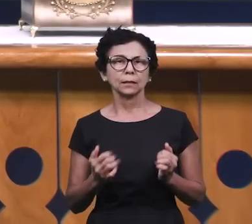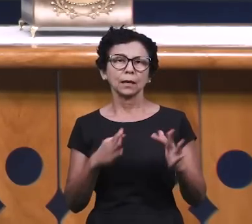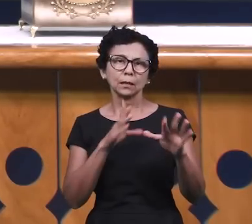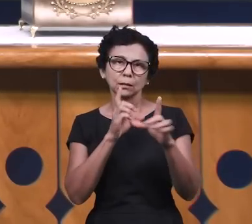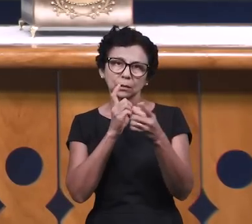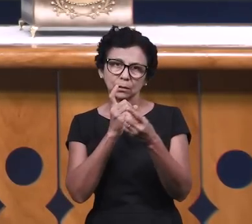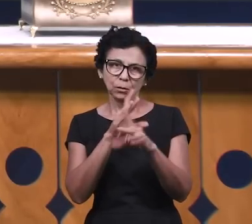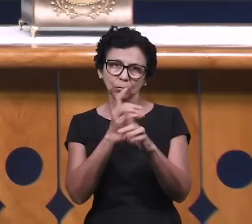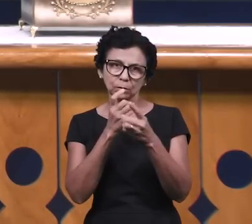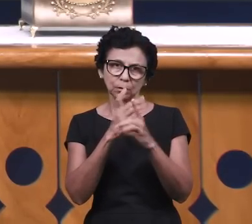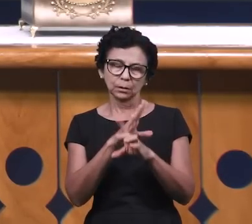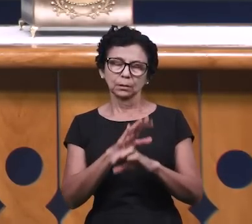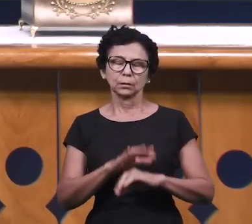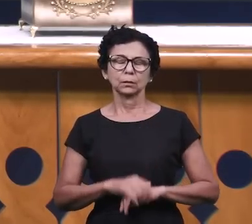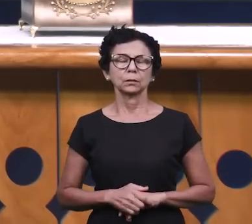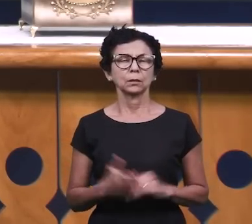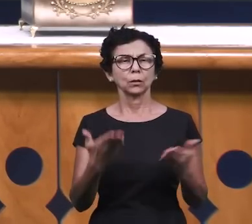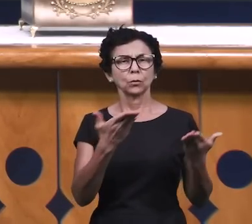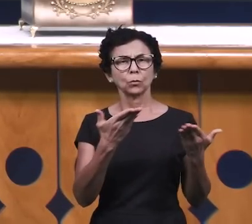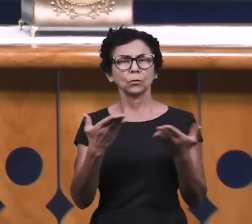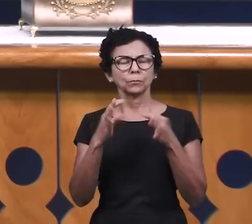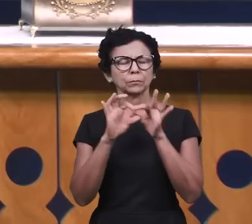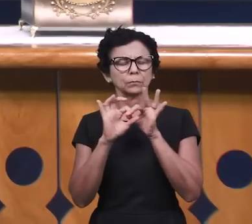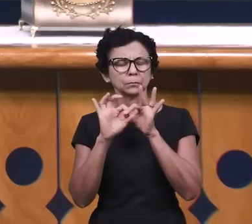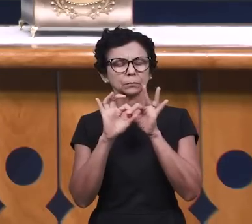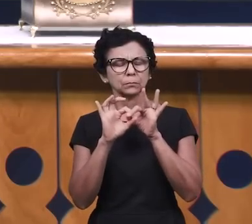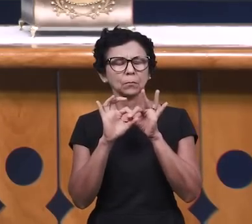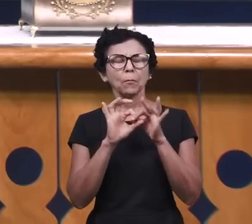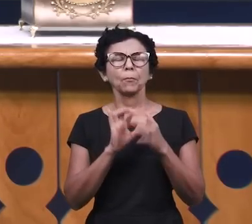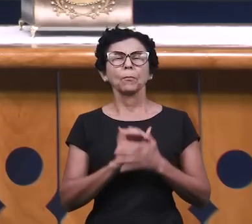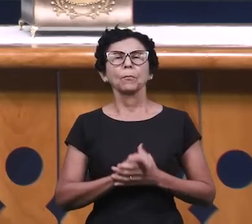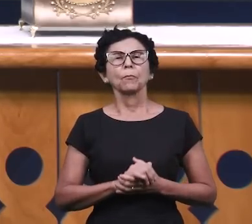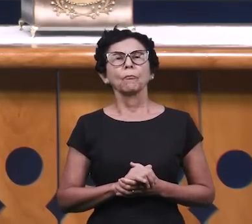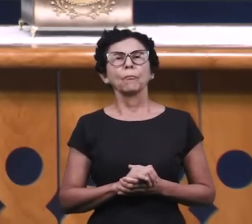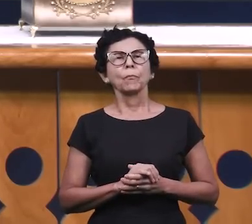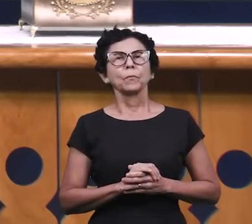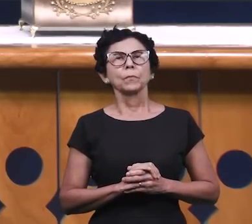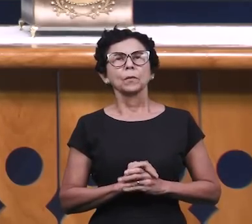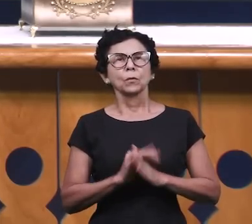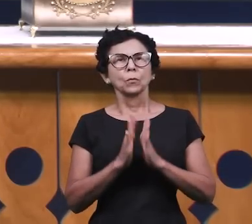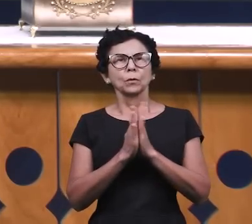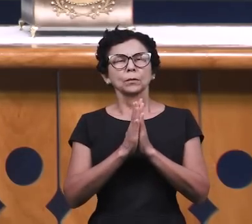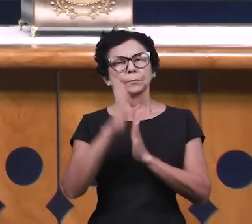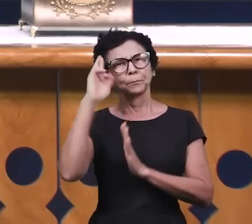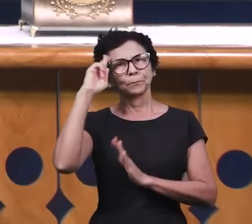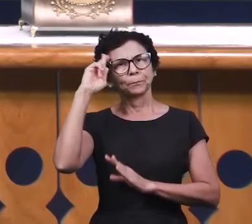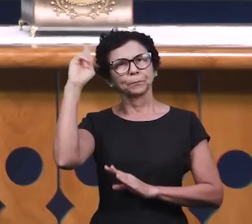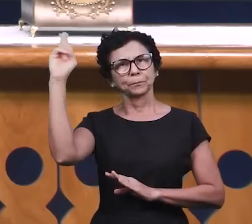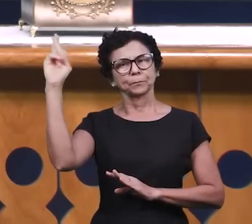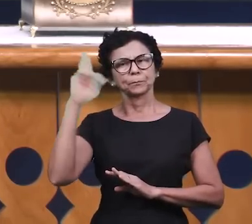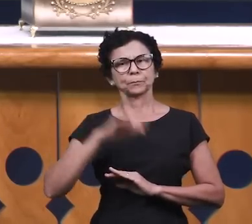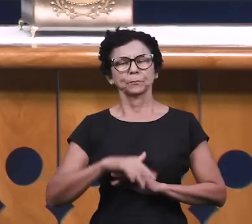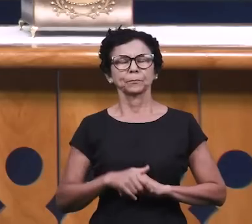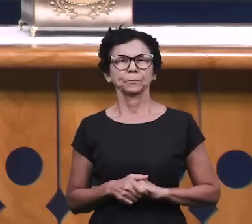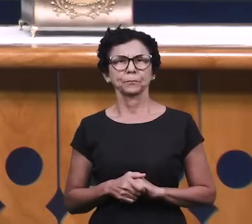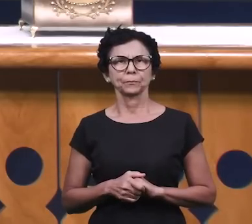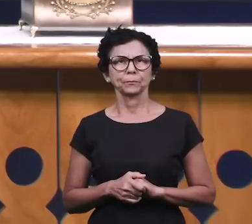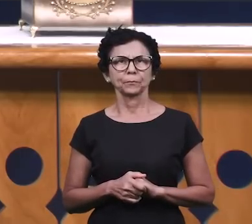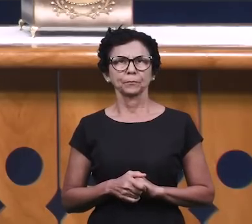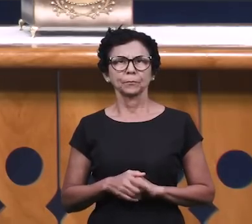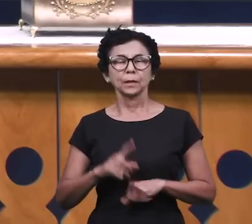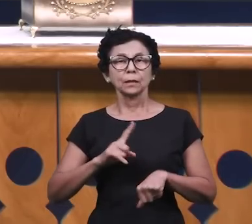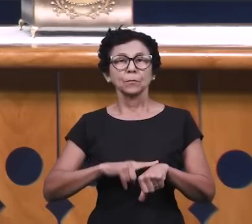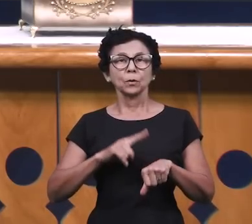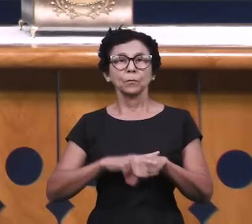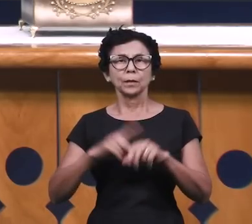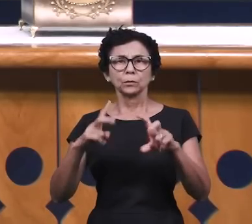doutrina. Primeiramente, eu convido a todos a fecharem os seus olhos e vamos orar ao Senhor. Senhor nosso